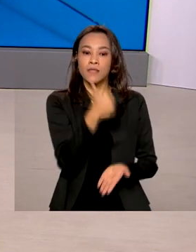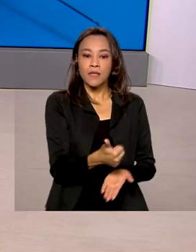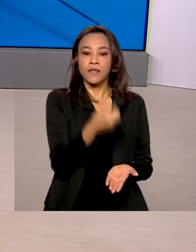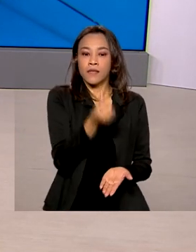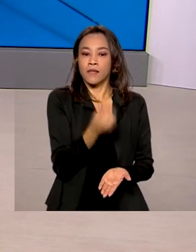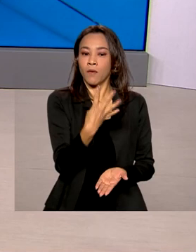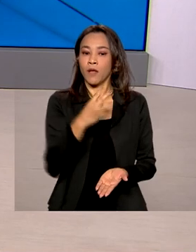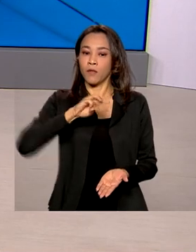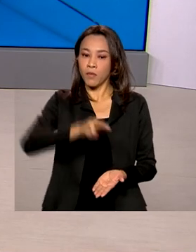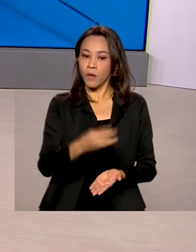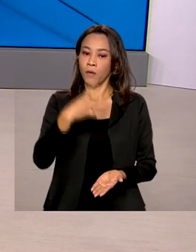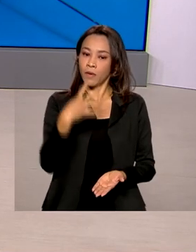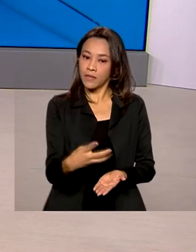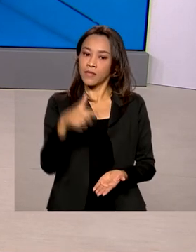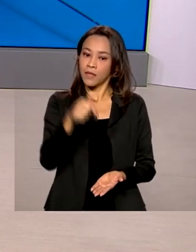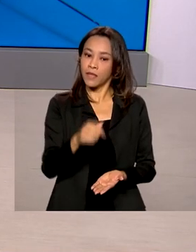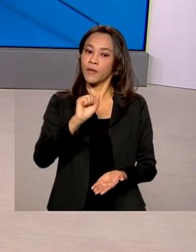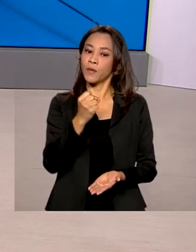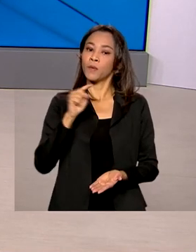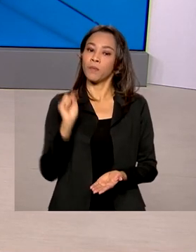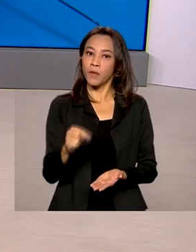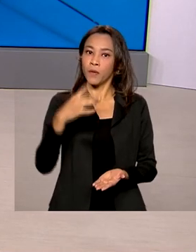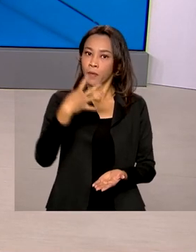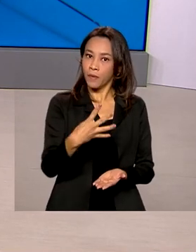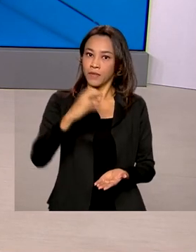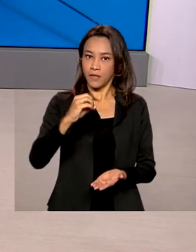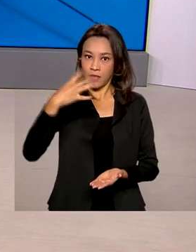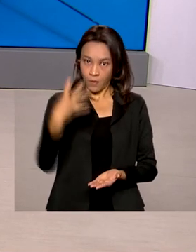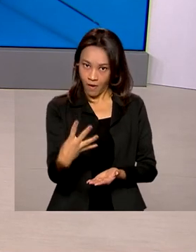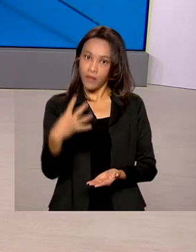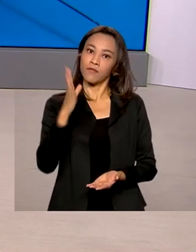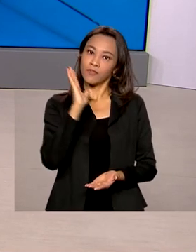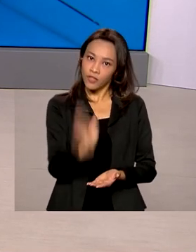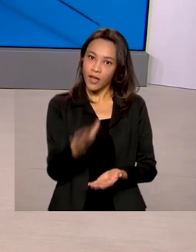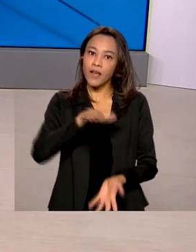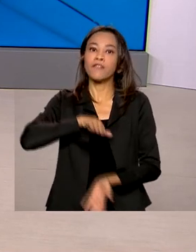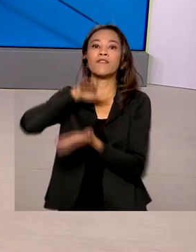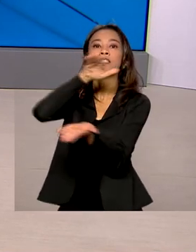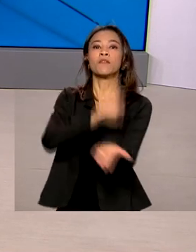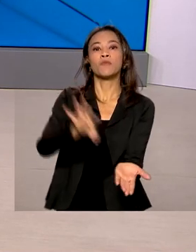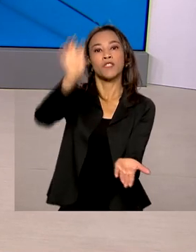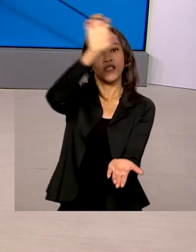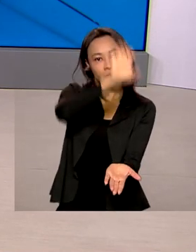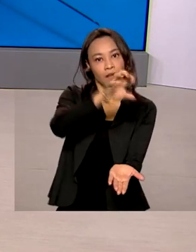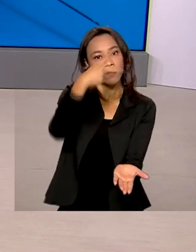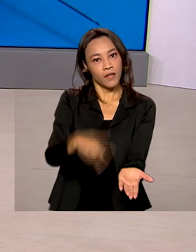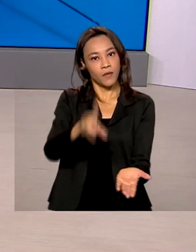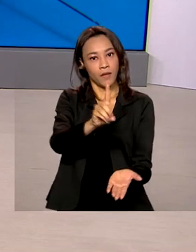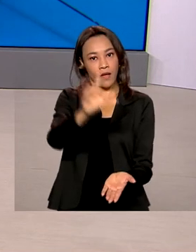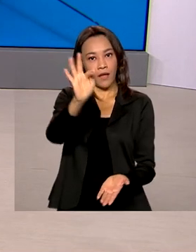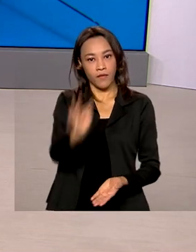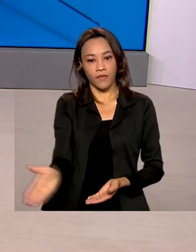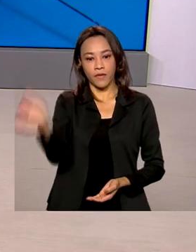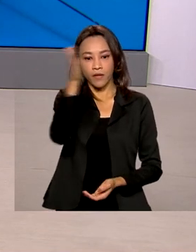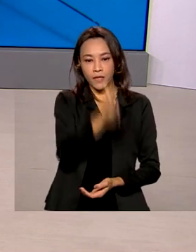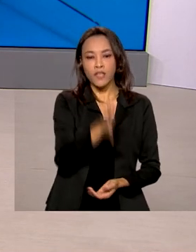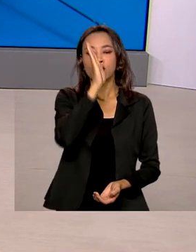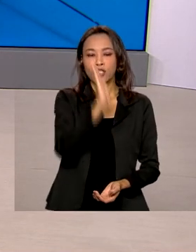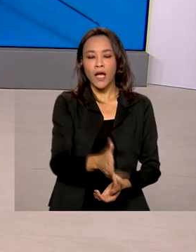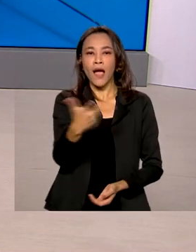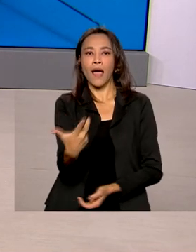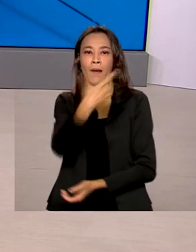milhões 478 1404 doses de vacinas aos Estados e Distrito Federal foram